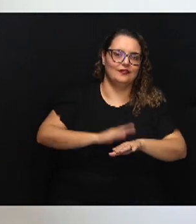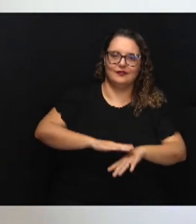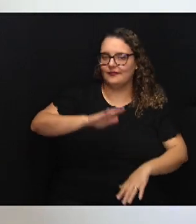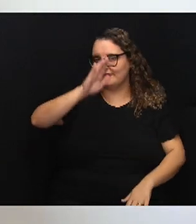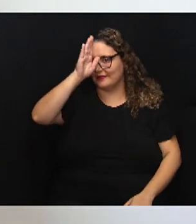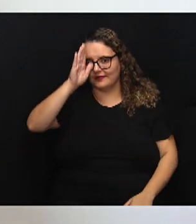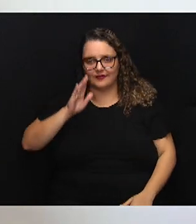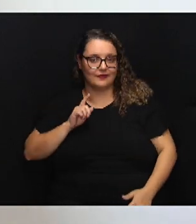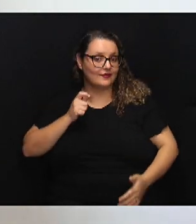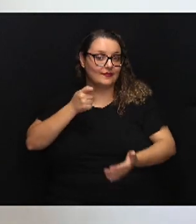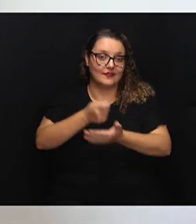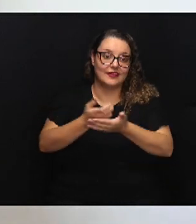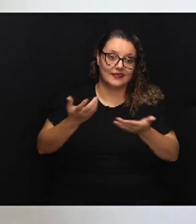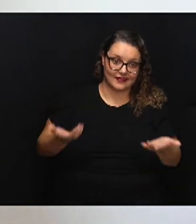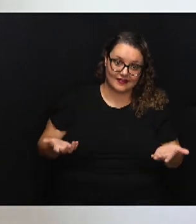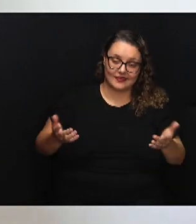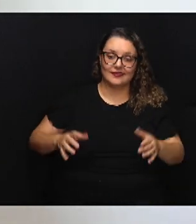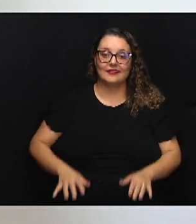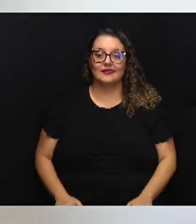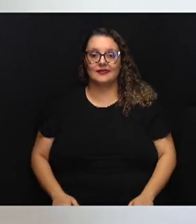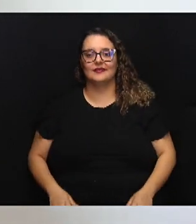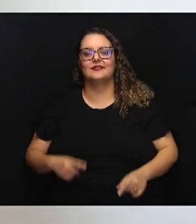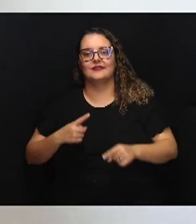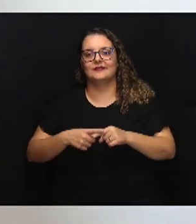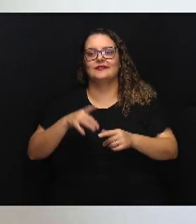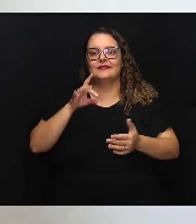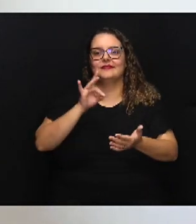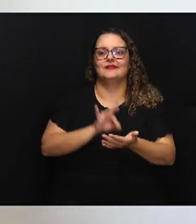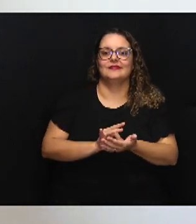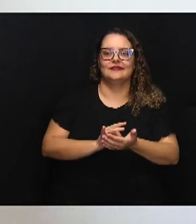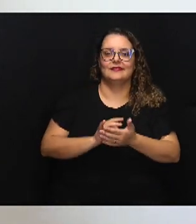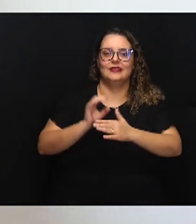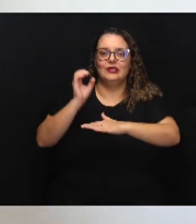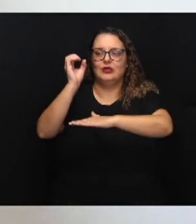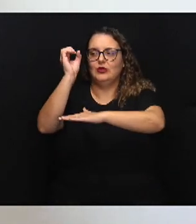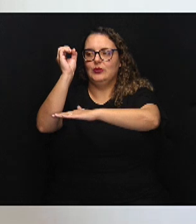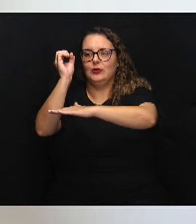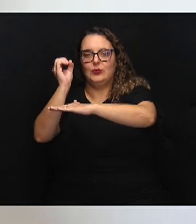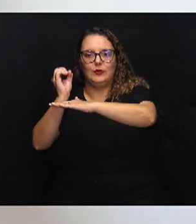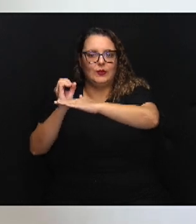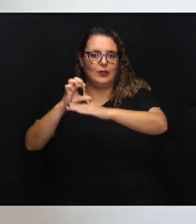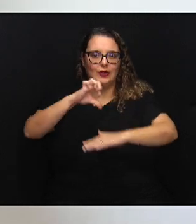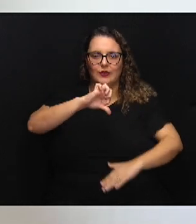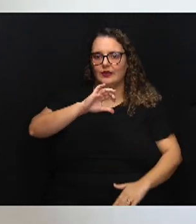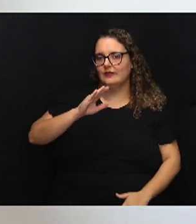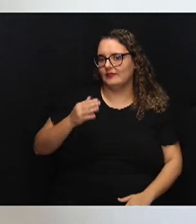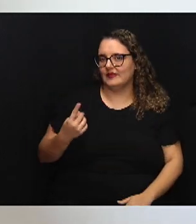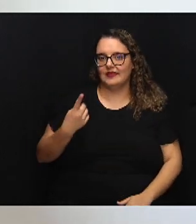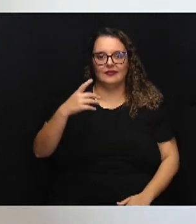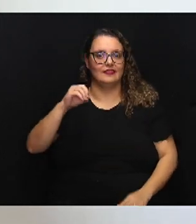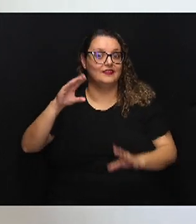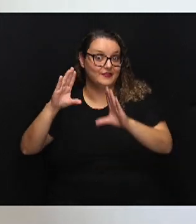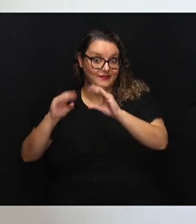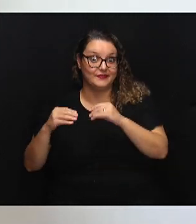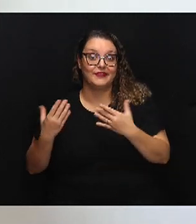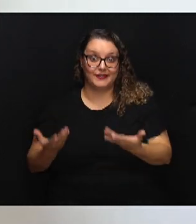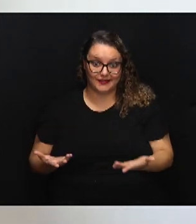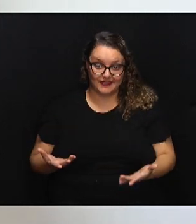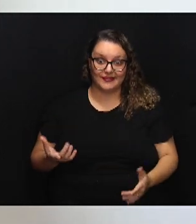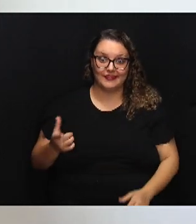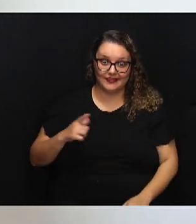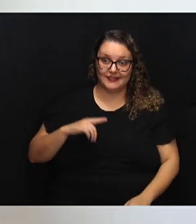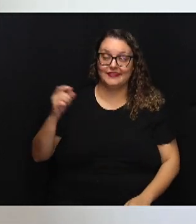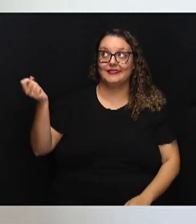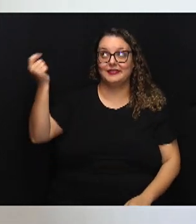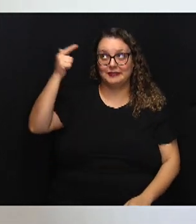Gratuitas ou pagas, enfim, porque realmente o sol vai se pôr aqui 9h30, 10 horas da noite, né? Ainda tem sol